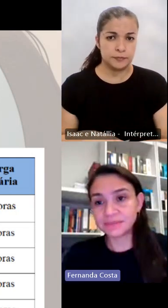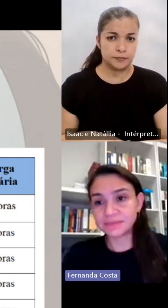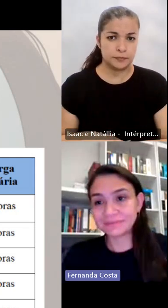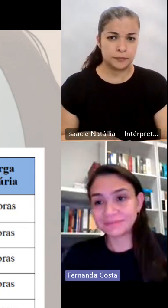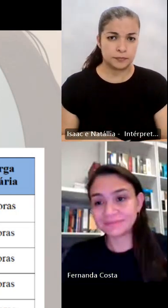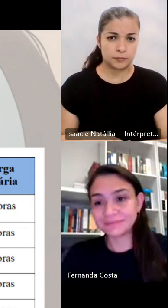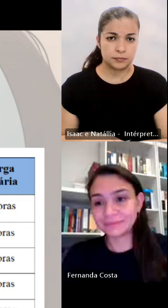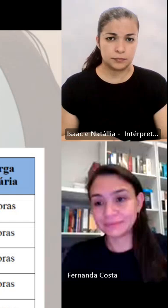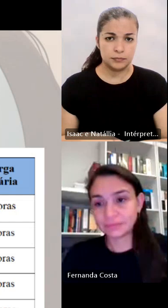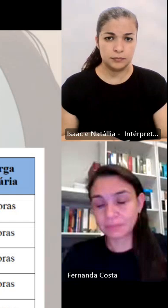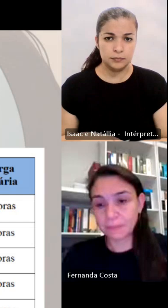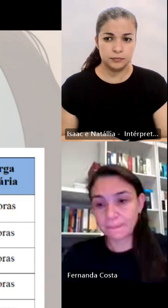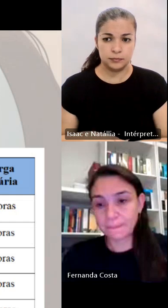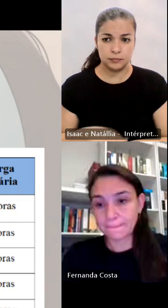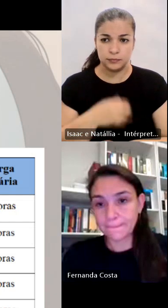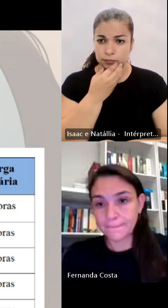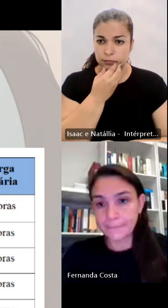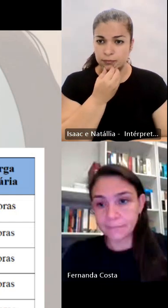Menos?